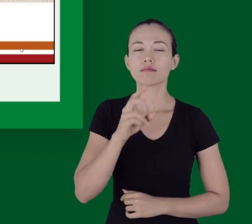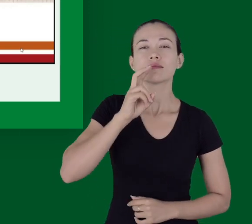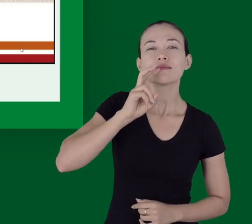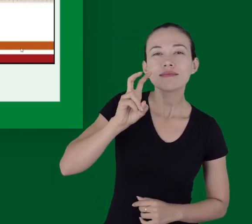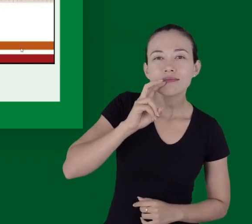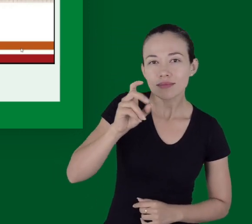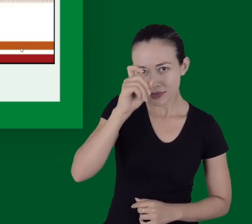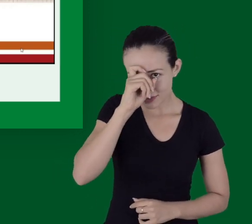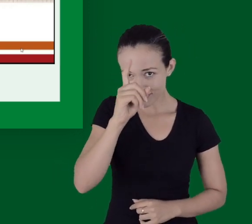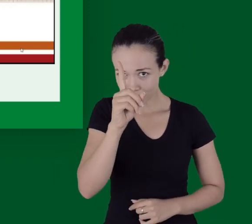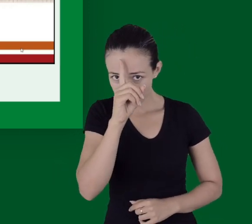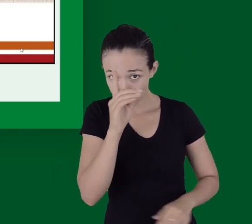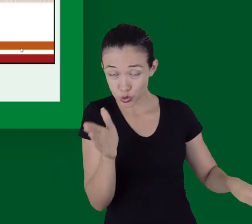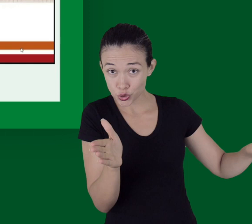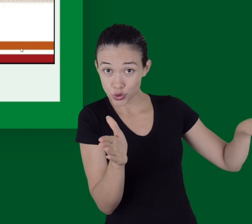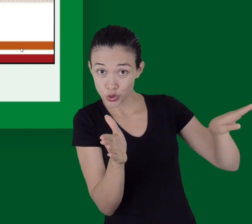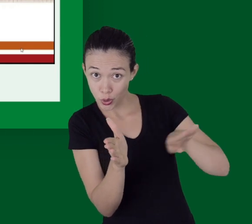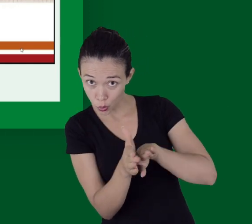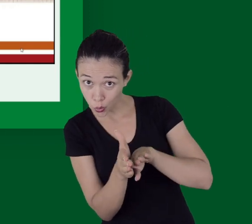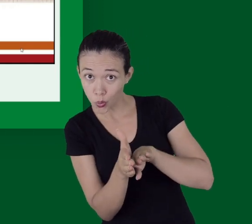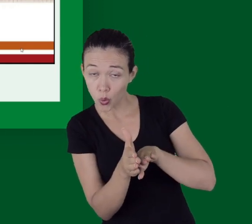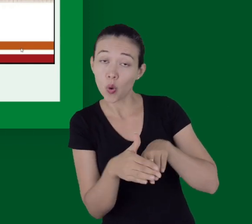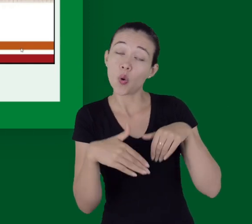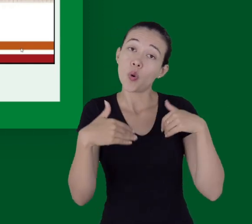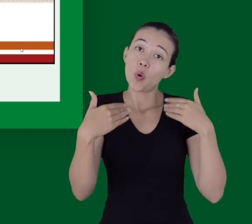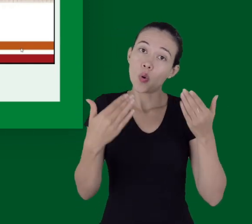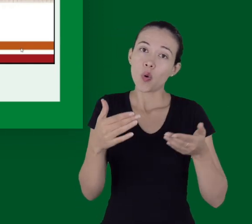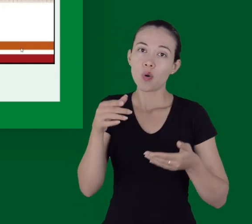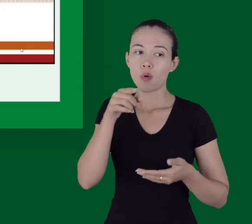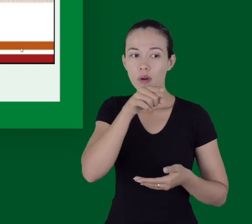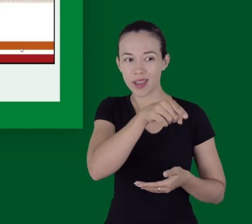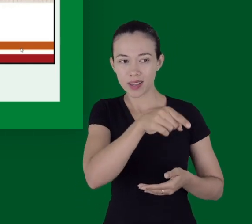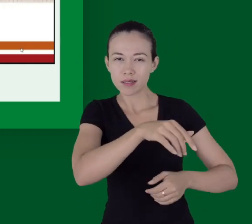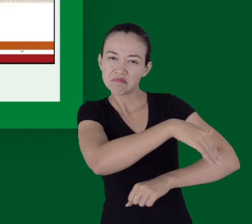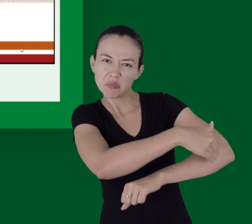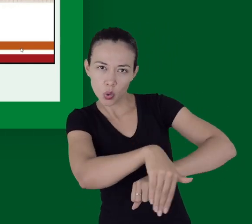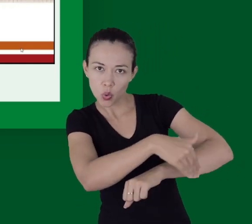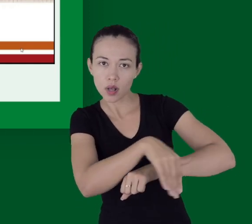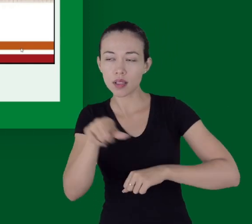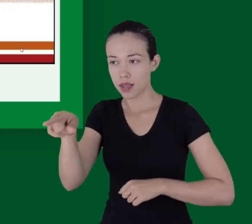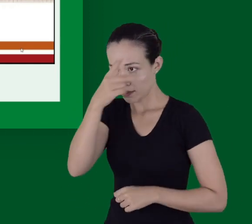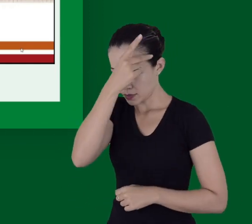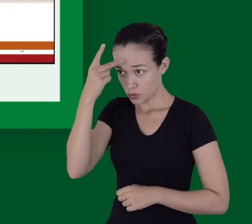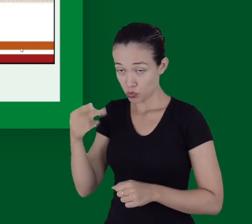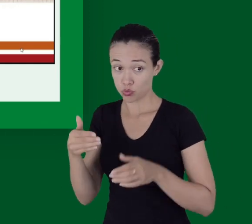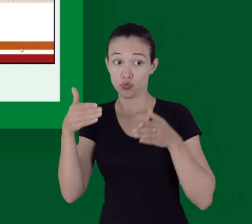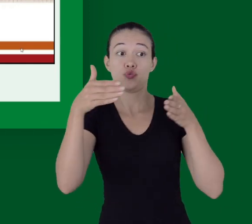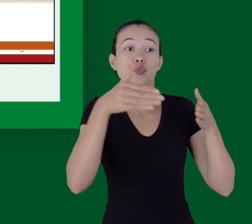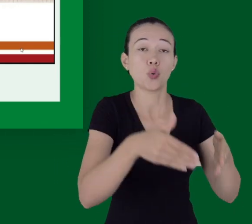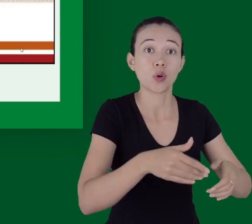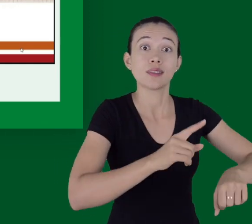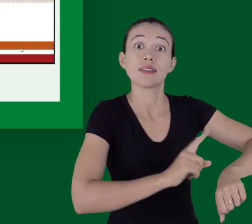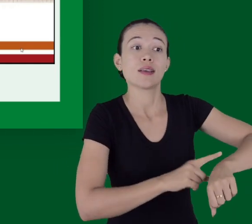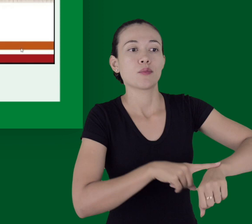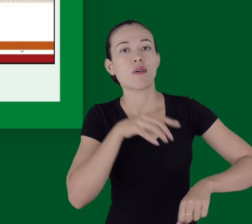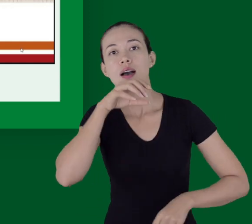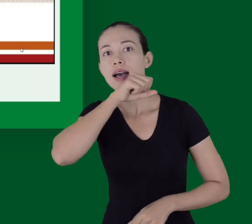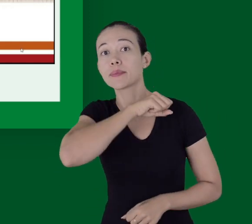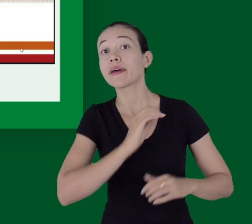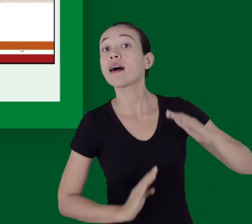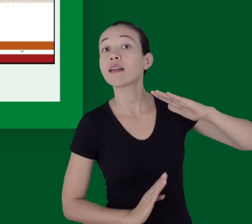de um pronto-socorro, ou da chegada da equipe, que começou a colher uma anamnese e um exame físico, e já perceber que pode